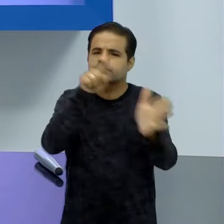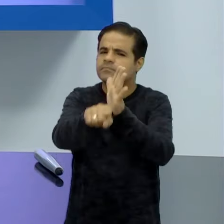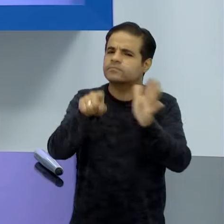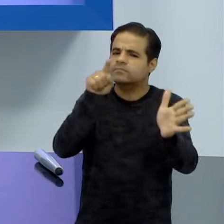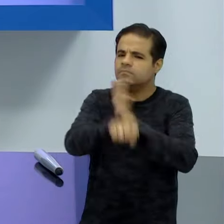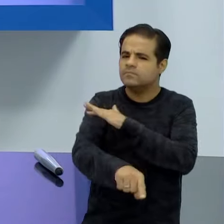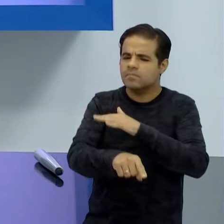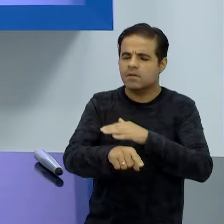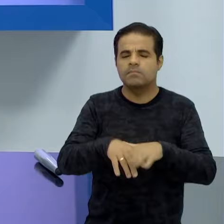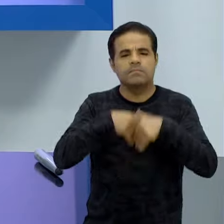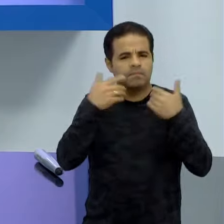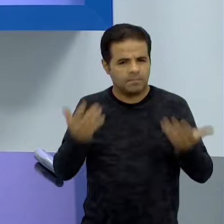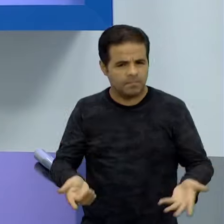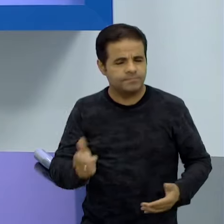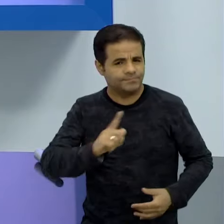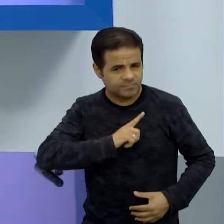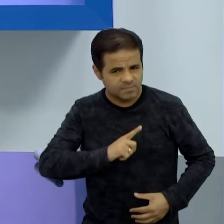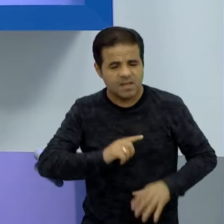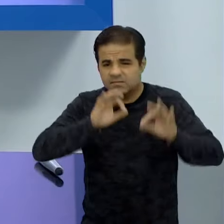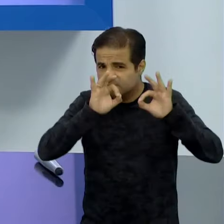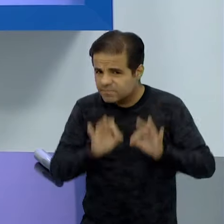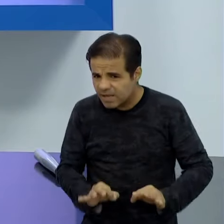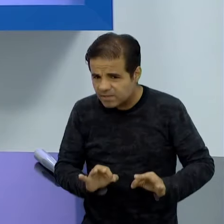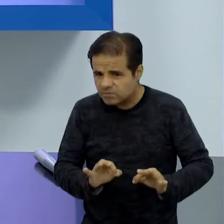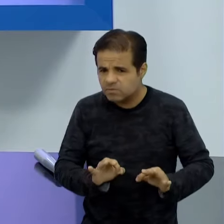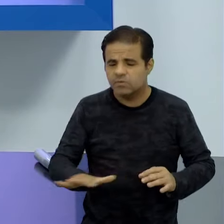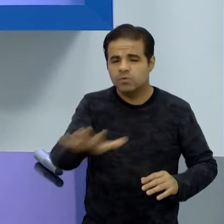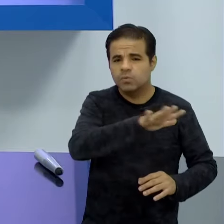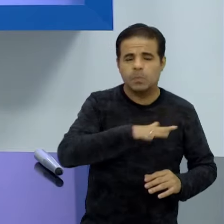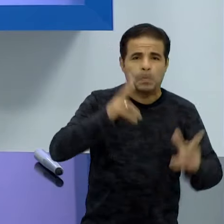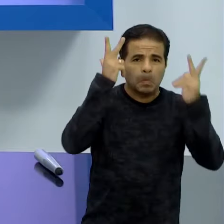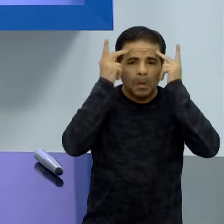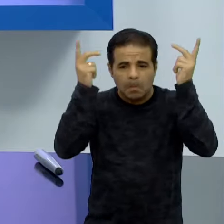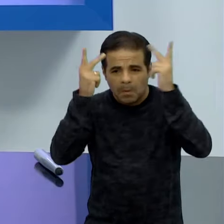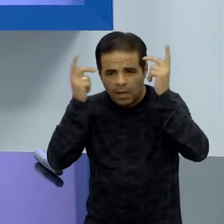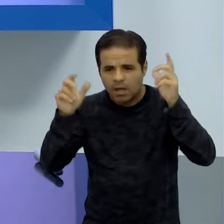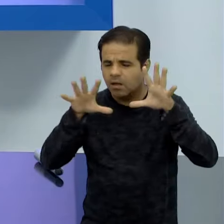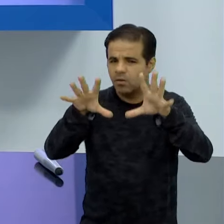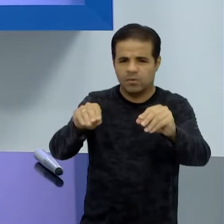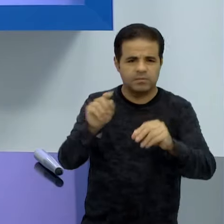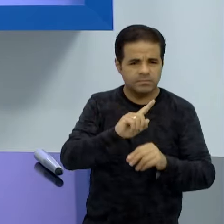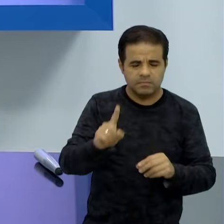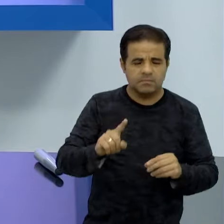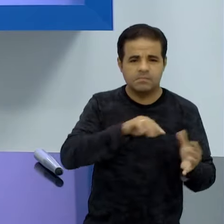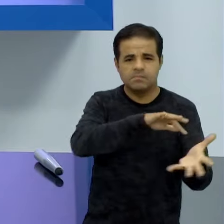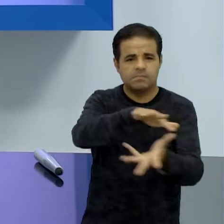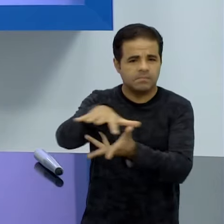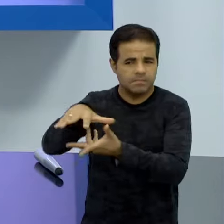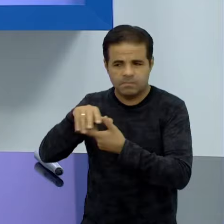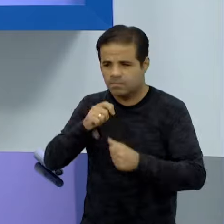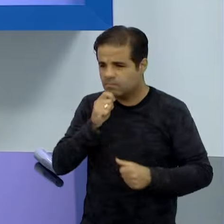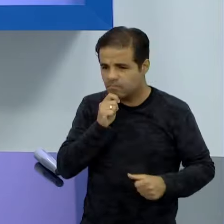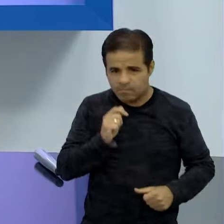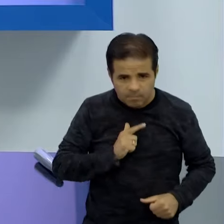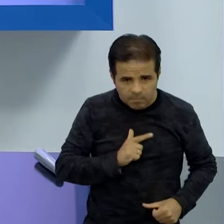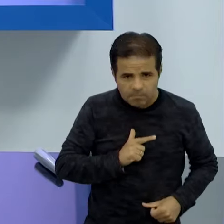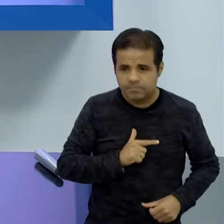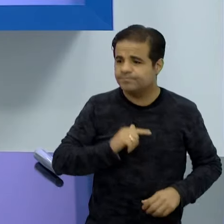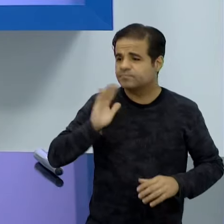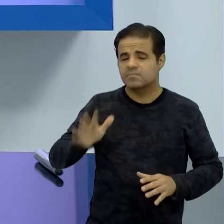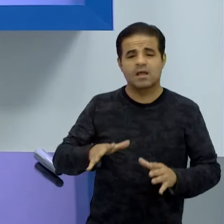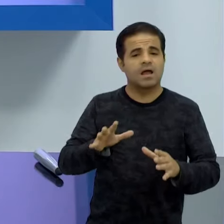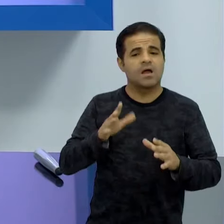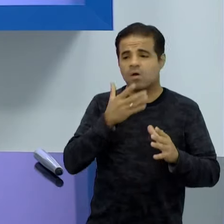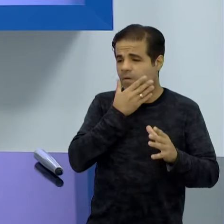perguntam: será que existe de fato uma paisagem natural e intocada no planeta Terra? Pois os seres humanos já